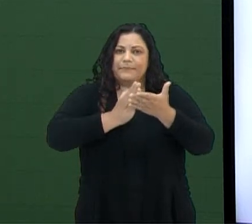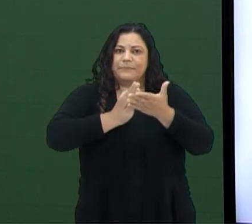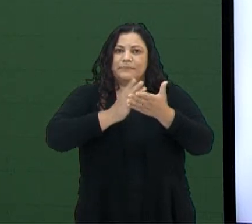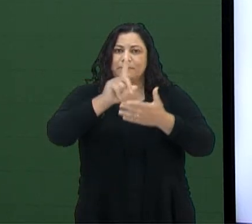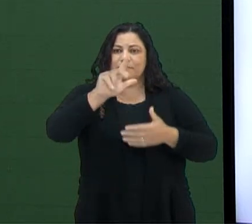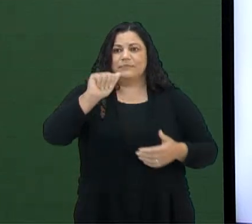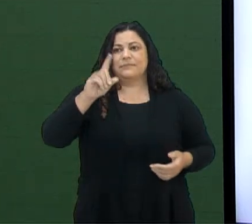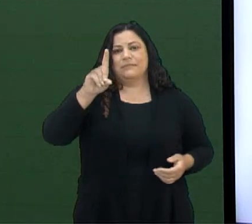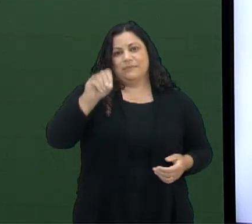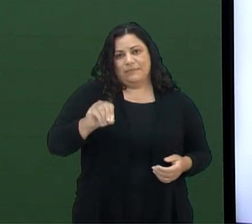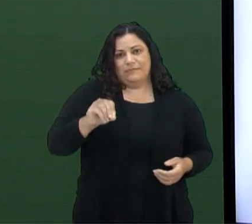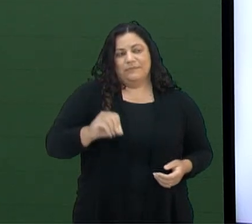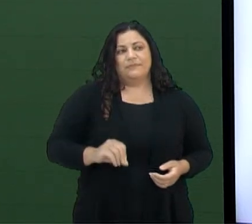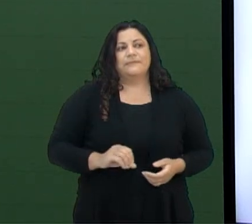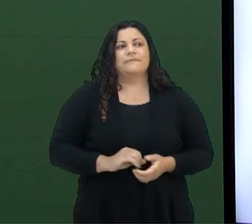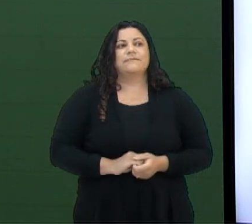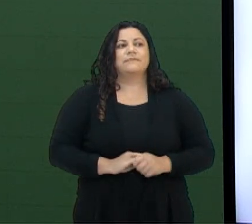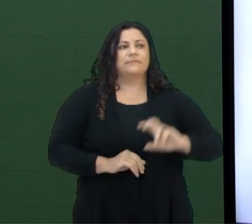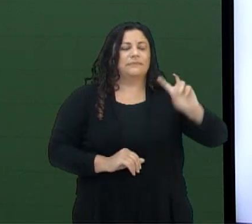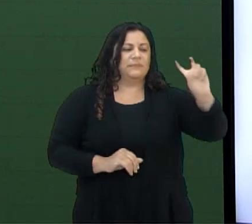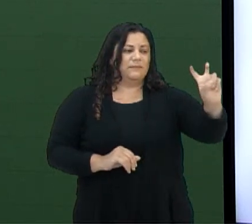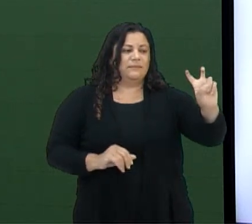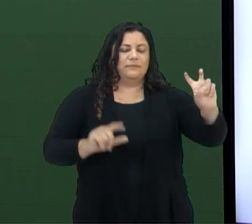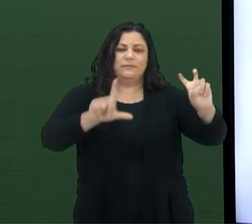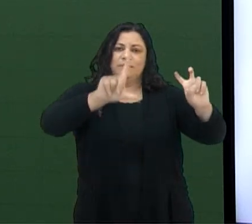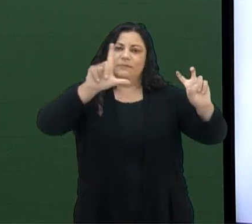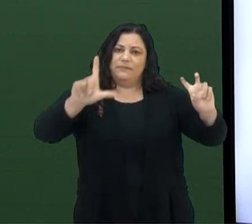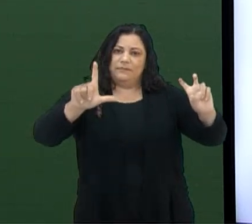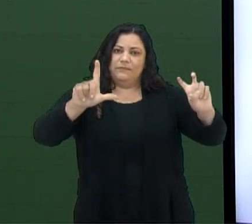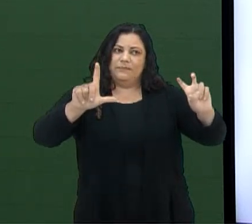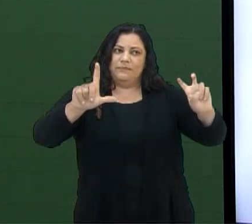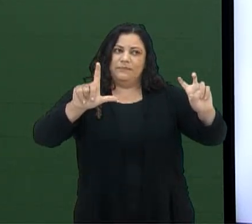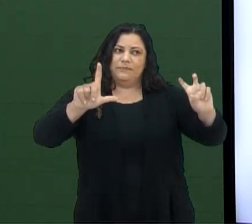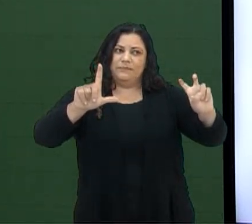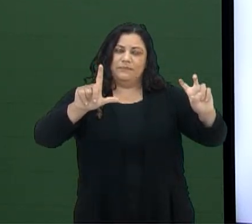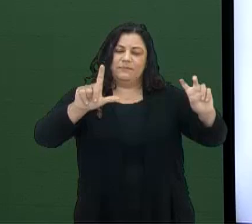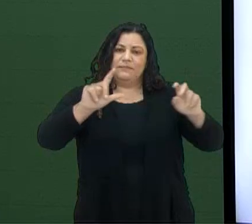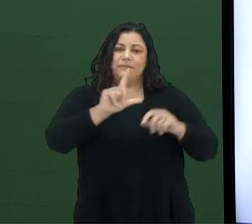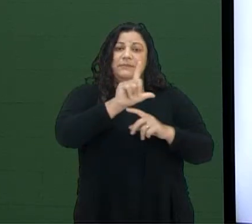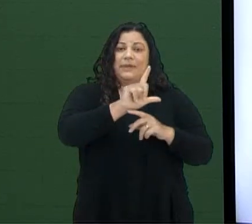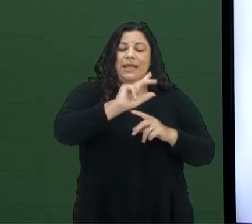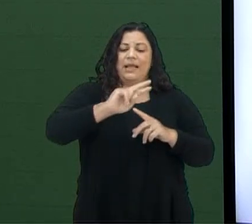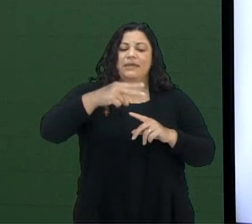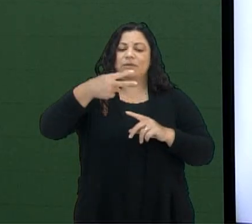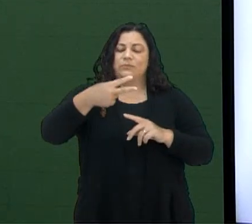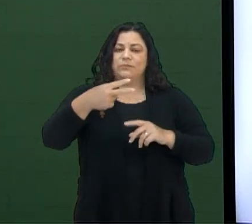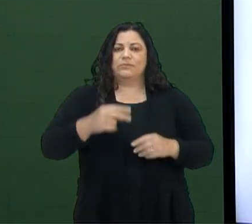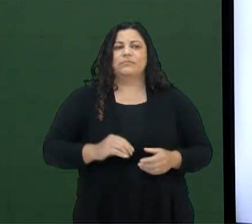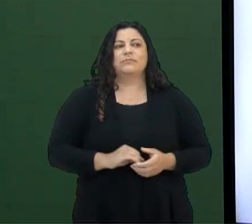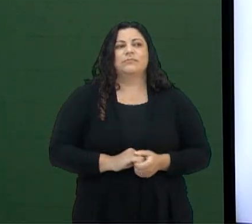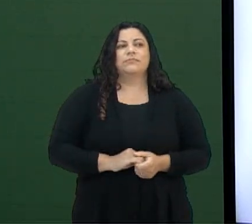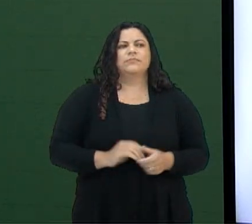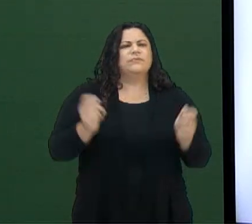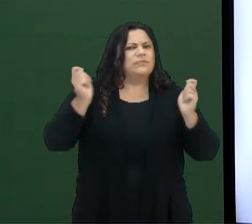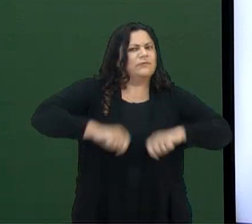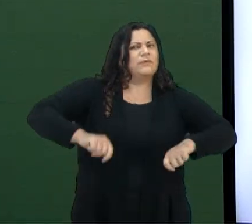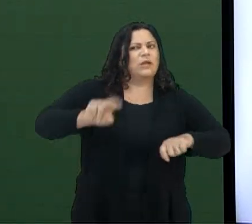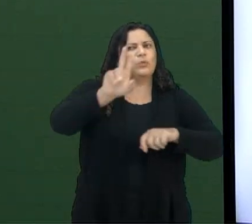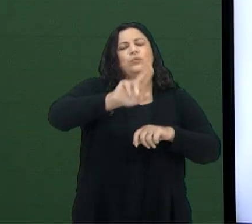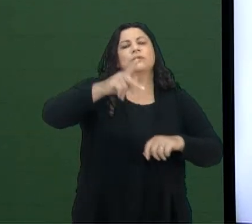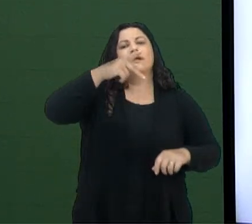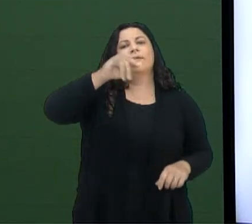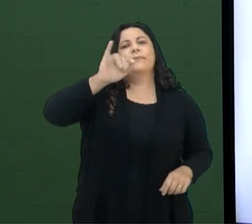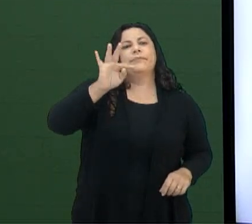lado, ok? Esse lado é 5, esse lado é L, esse lado é L sobre 2. E aqui nós vamos usar Pitágoras do mesmo